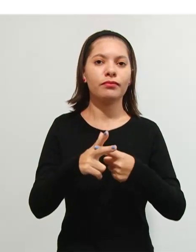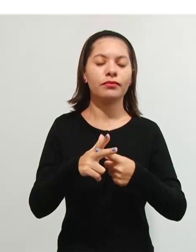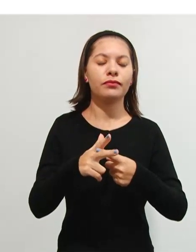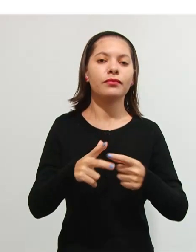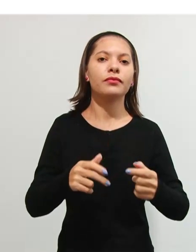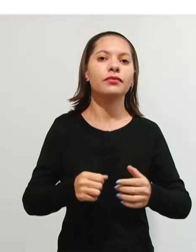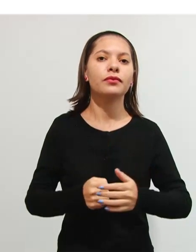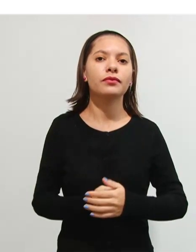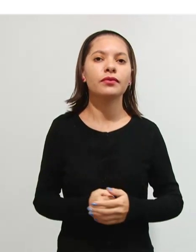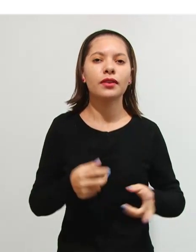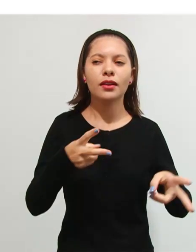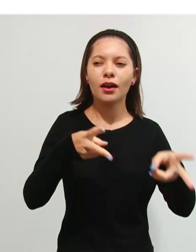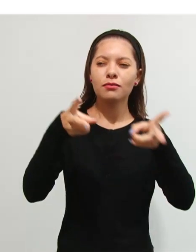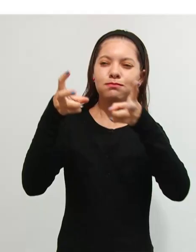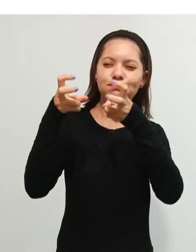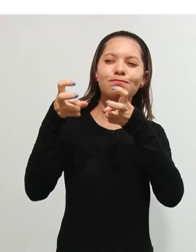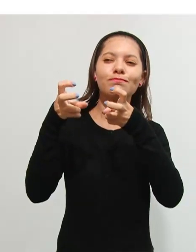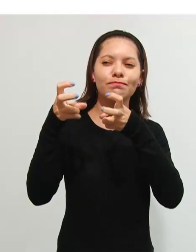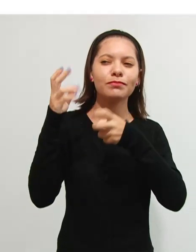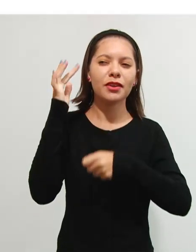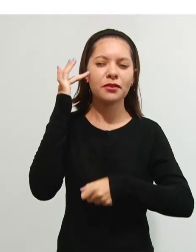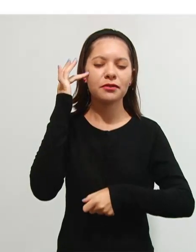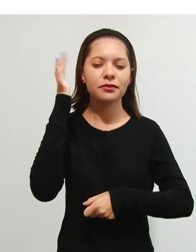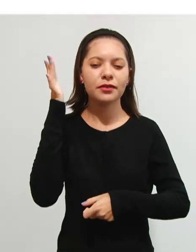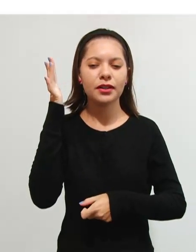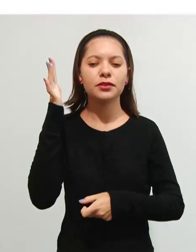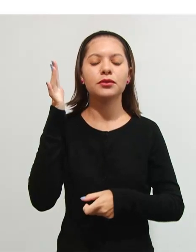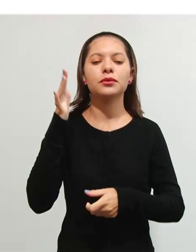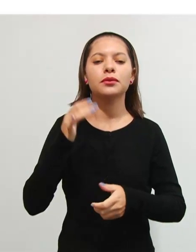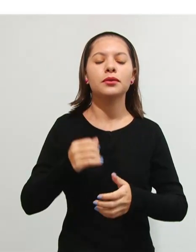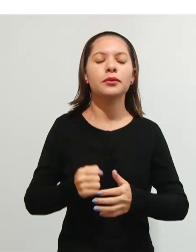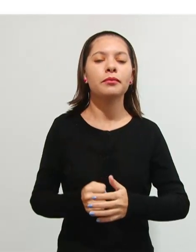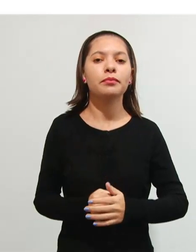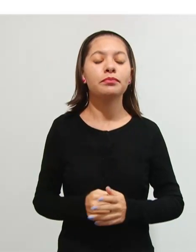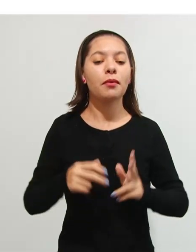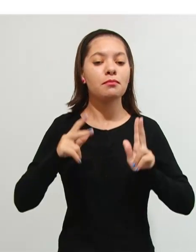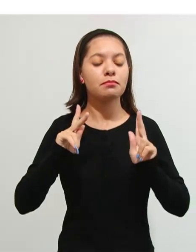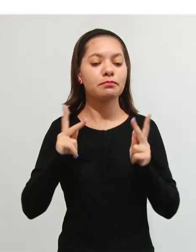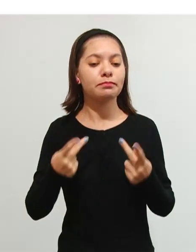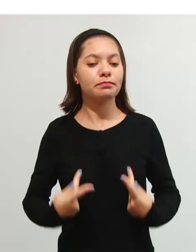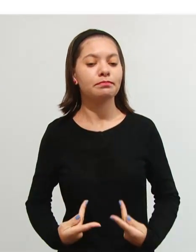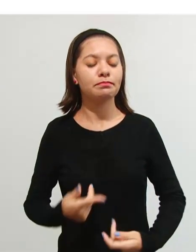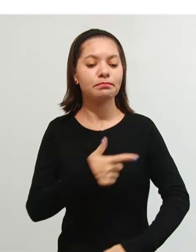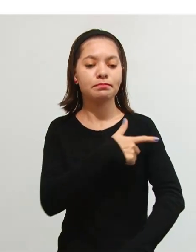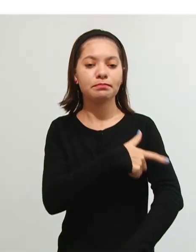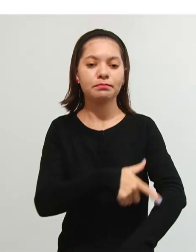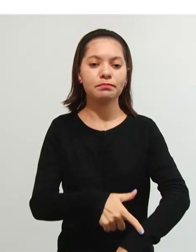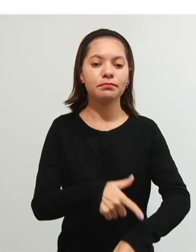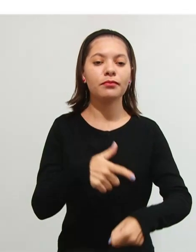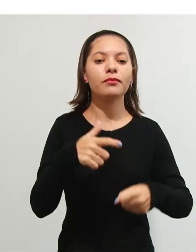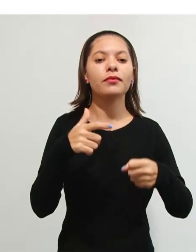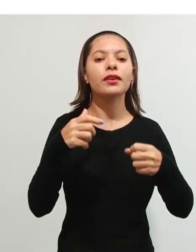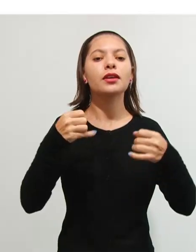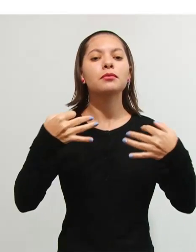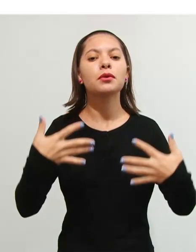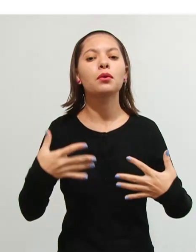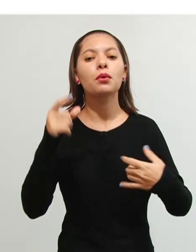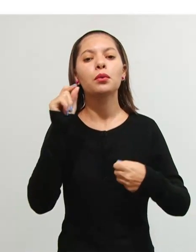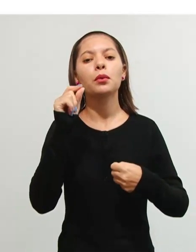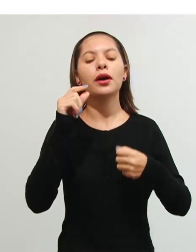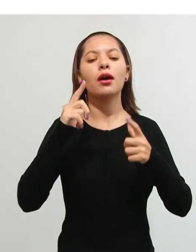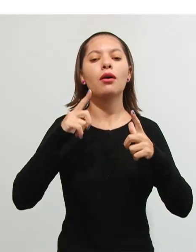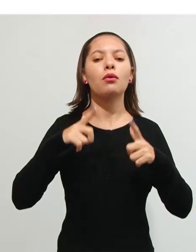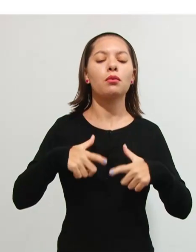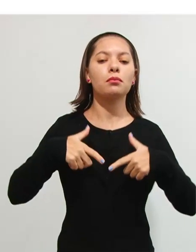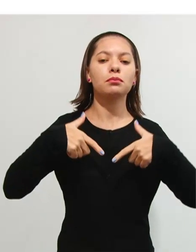deixava visual, deixava concreta esse comportamento. Ele dizia ainda que esse